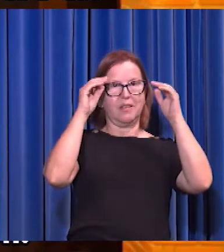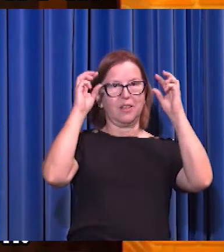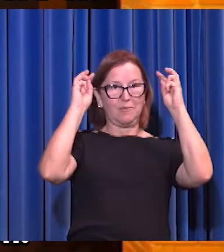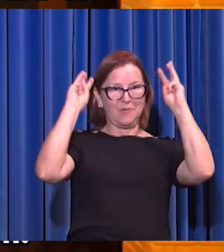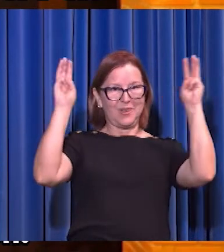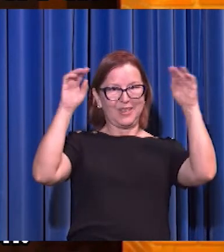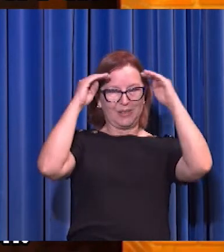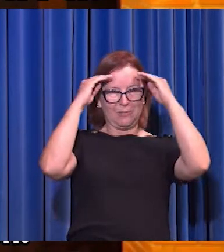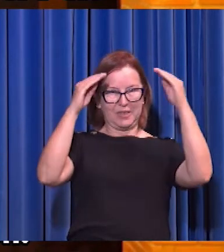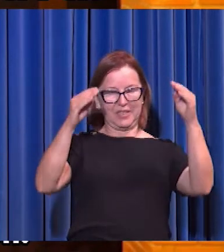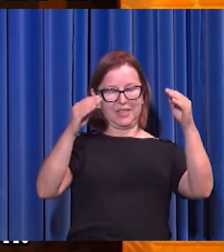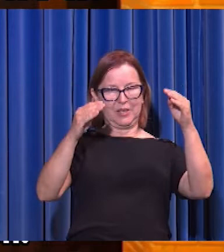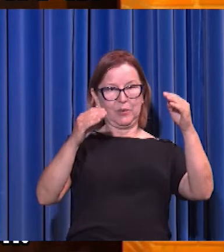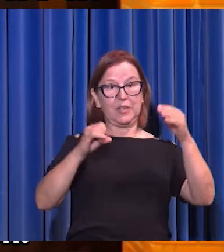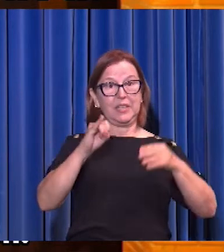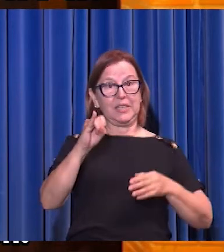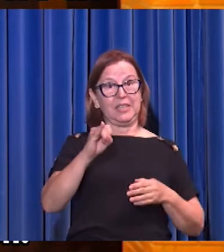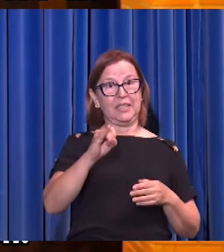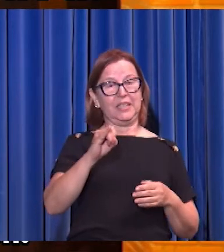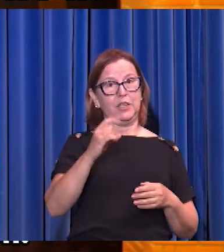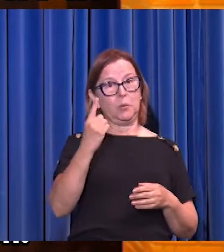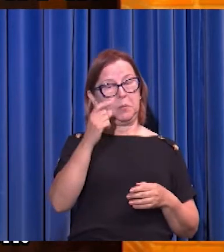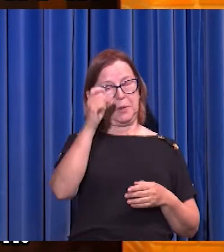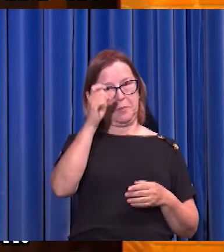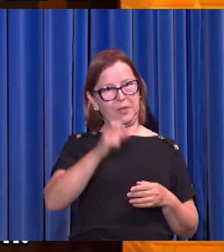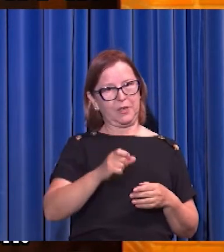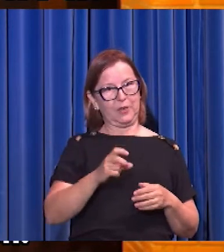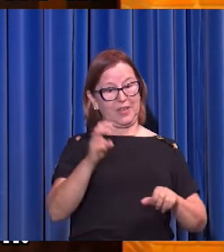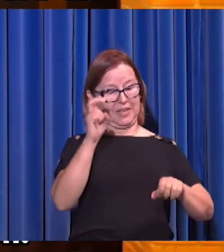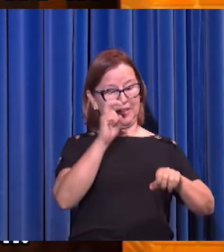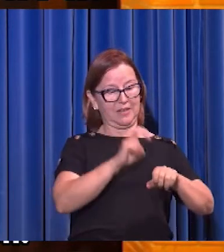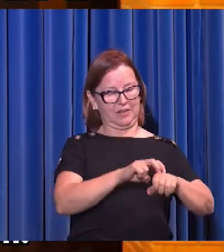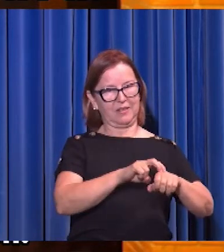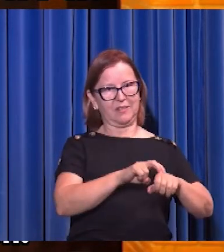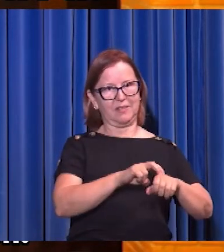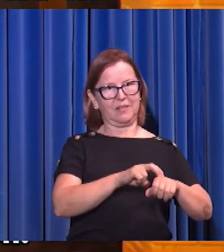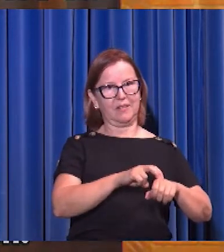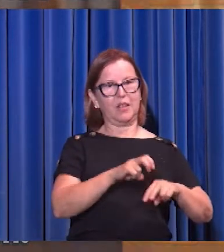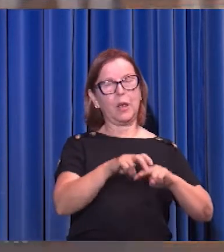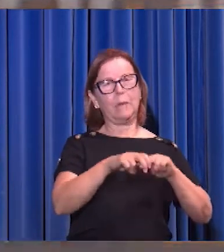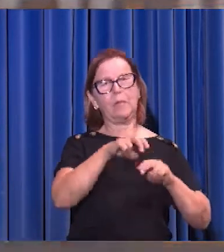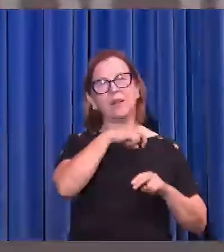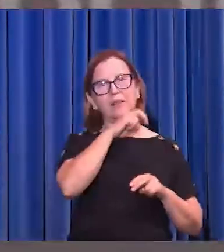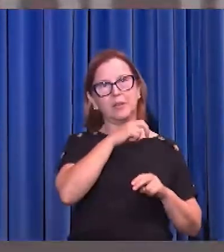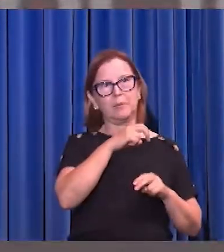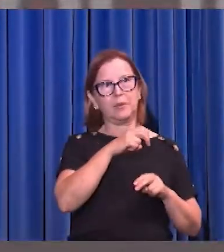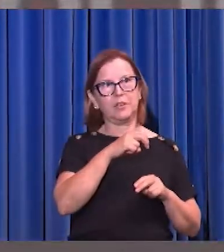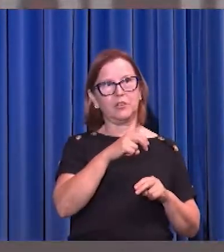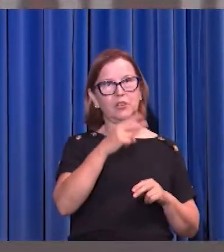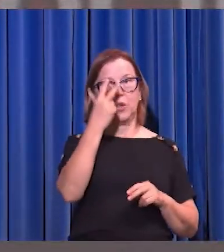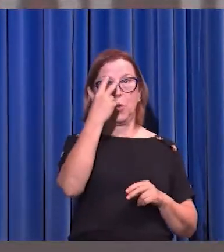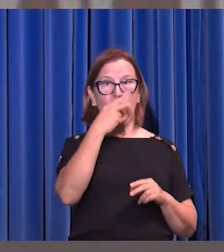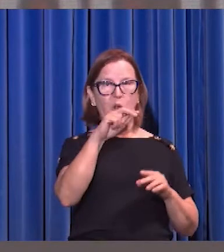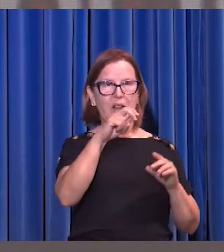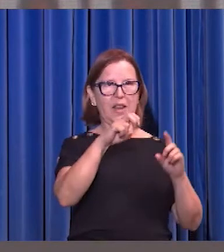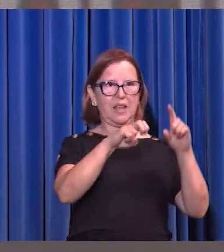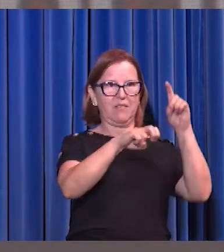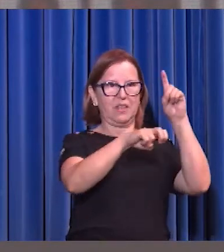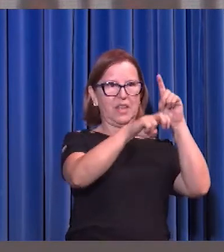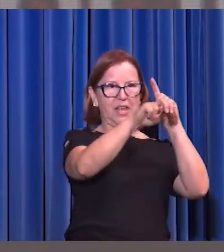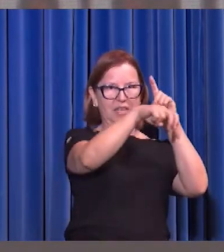serpente, se olhava para a de bronze, sarava. Então, o que nós vemos aqui? Um povo que